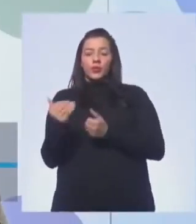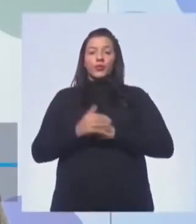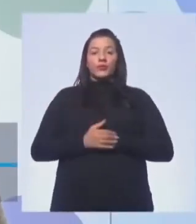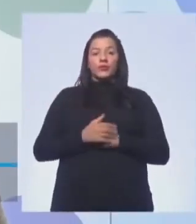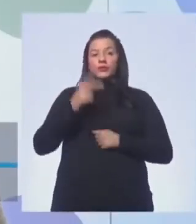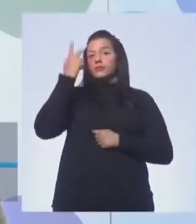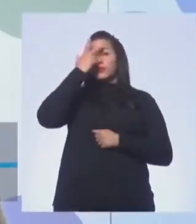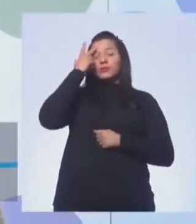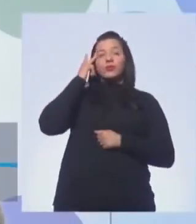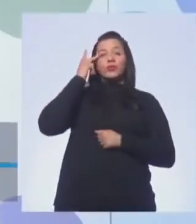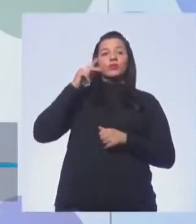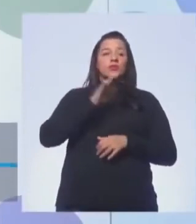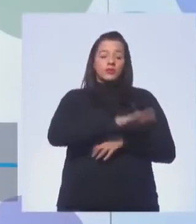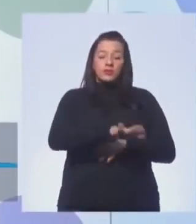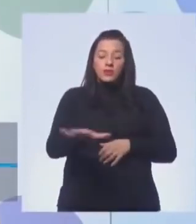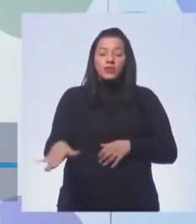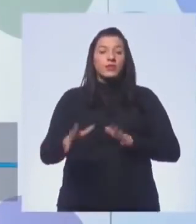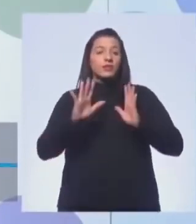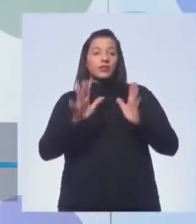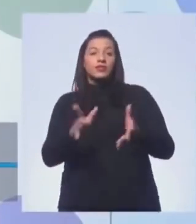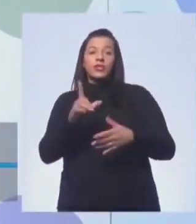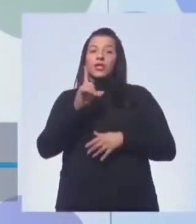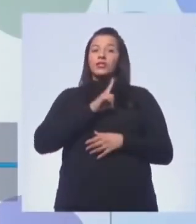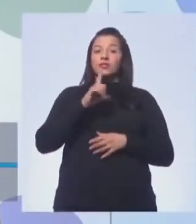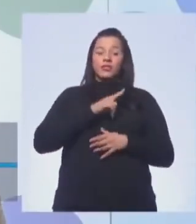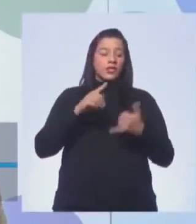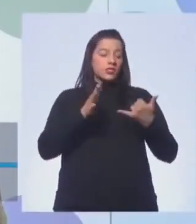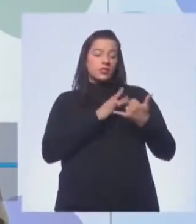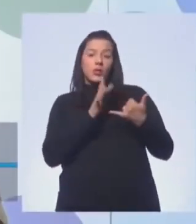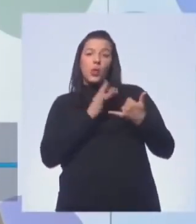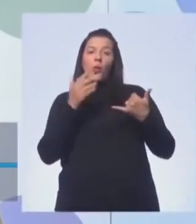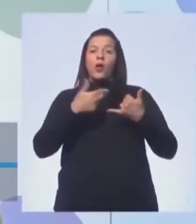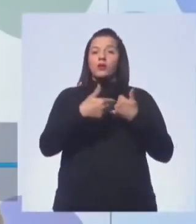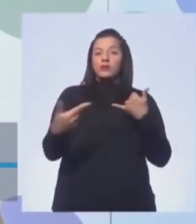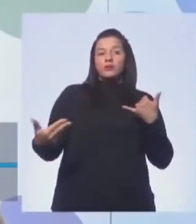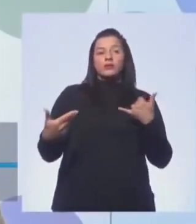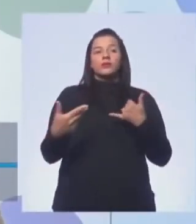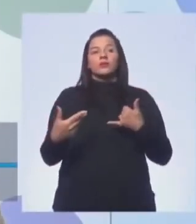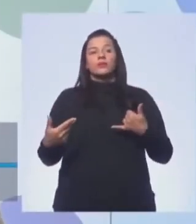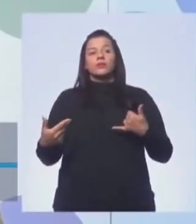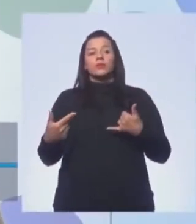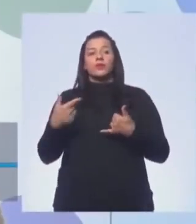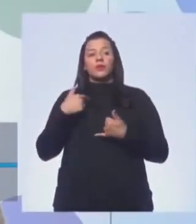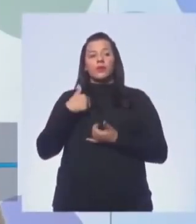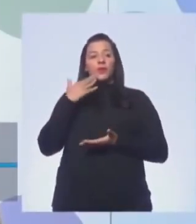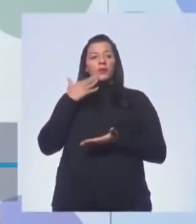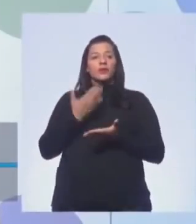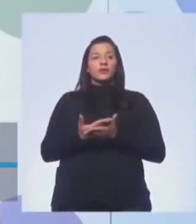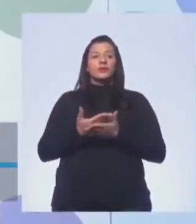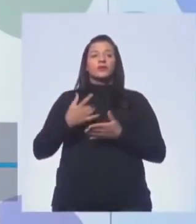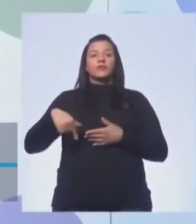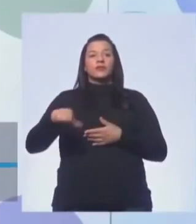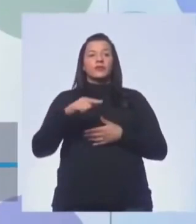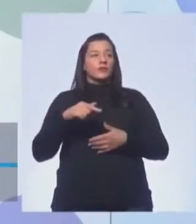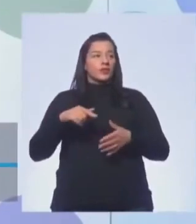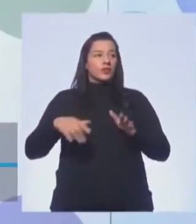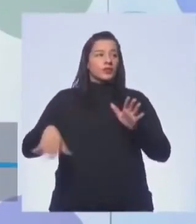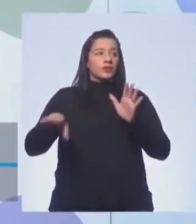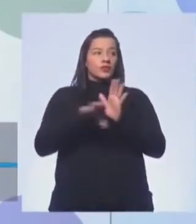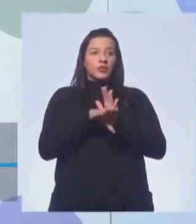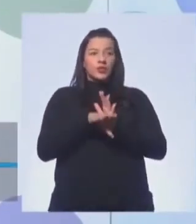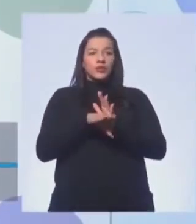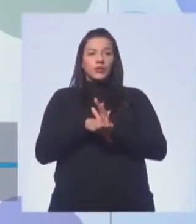né? Então, as crianças, elas já têm o domínio do celular. Sim. Então, eu acredito que vai chegar um tempo, eu posso até